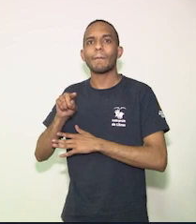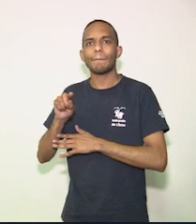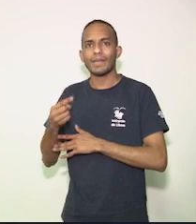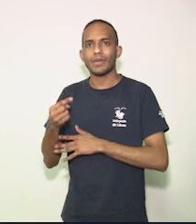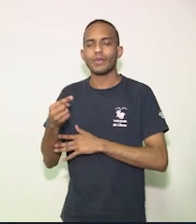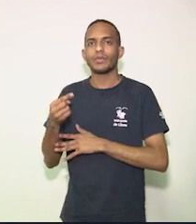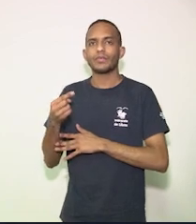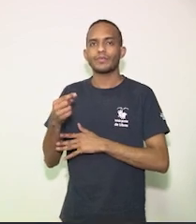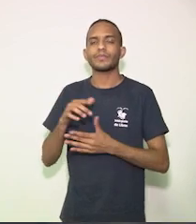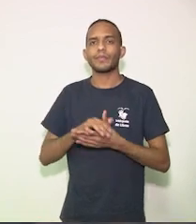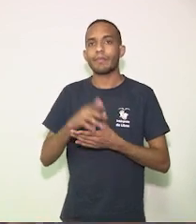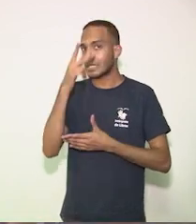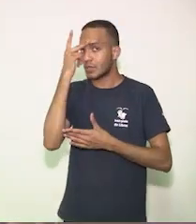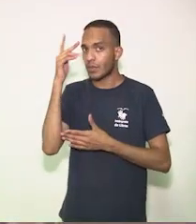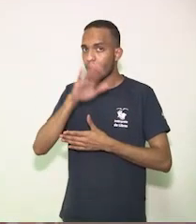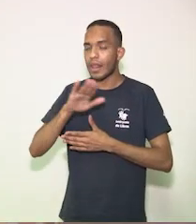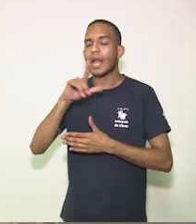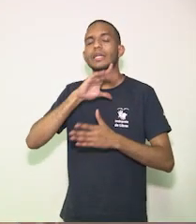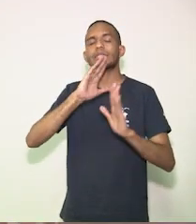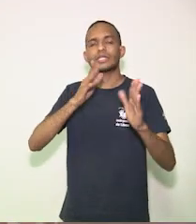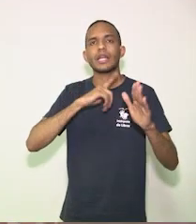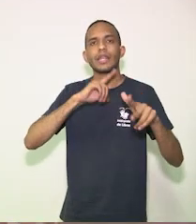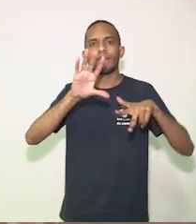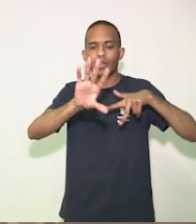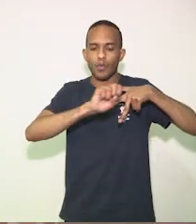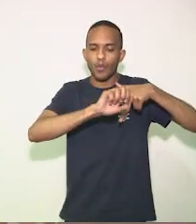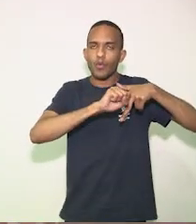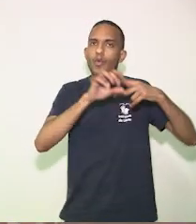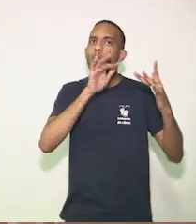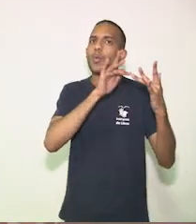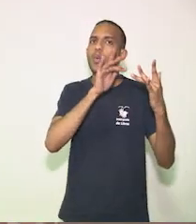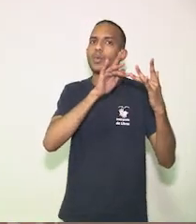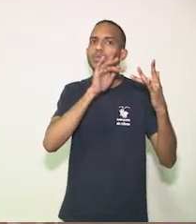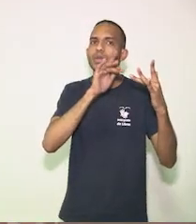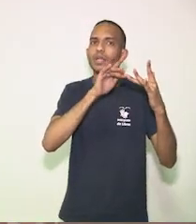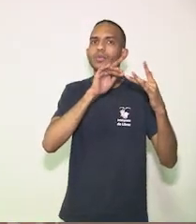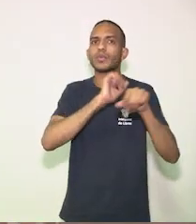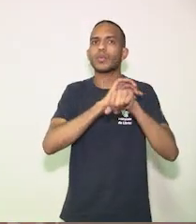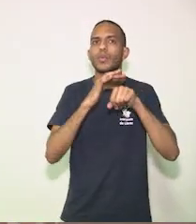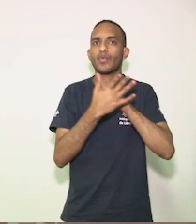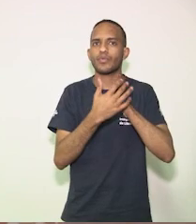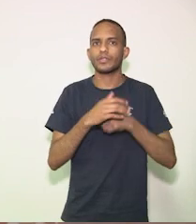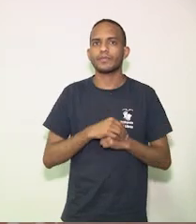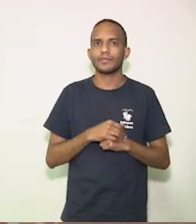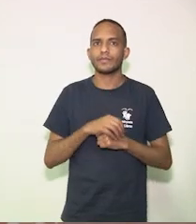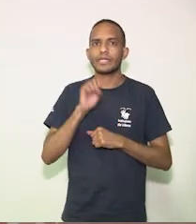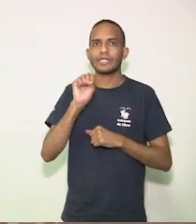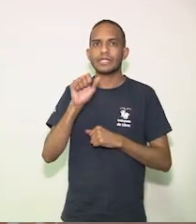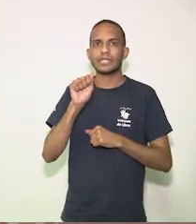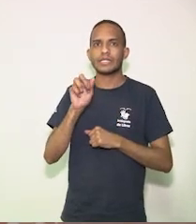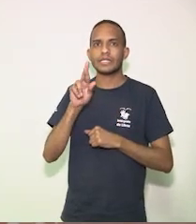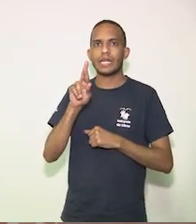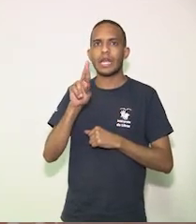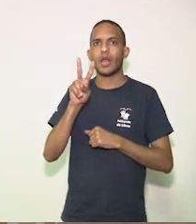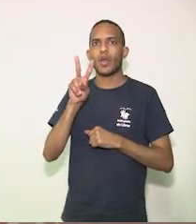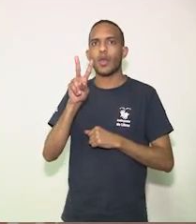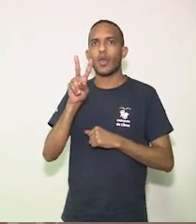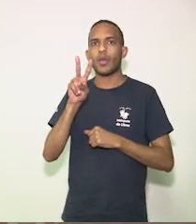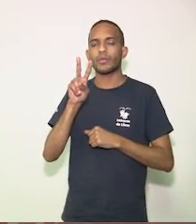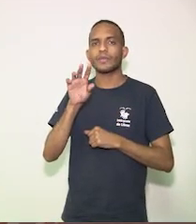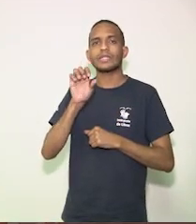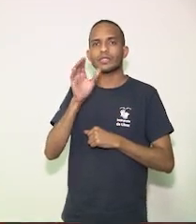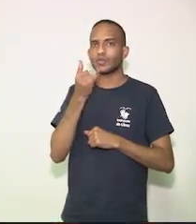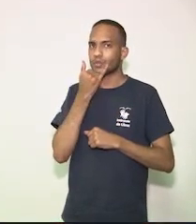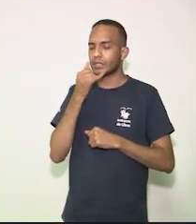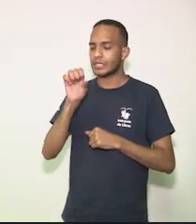1.994.102 pessoas de prevalência de contato com o SARS-CoV aqui na cidade de São